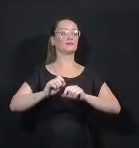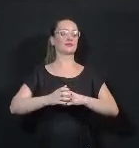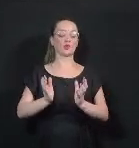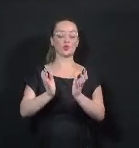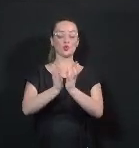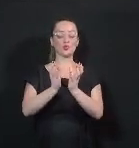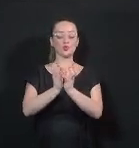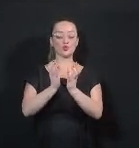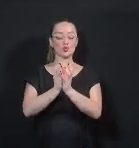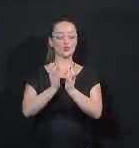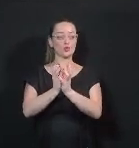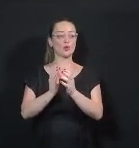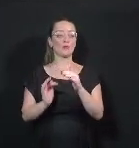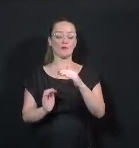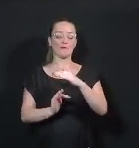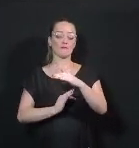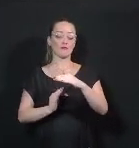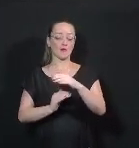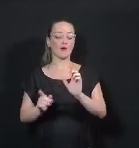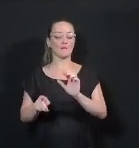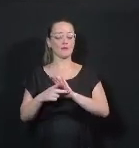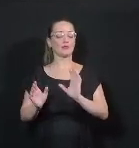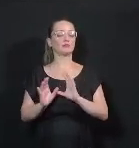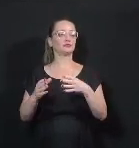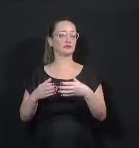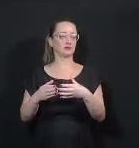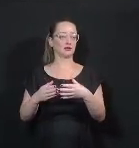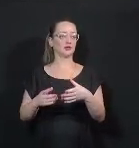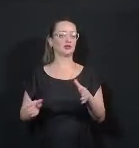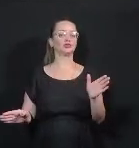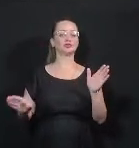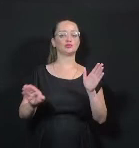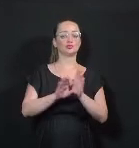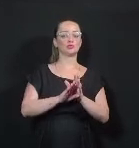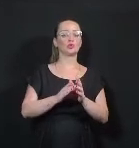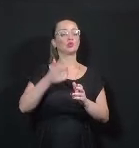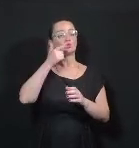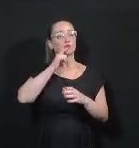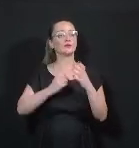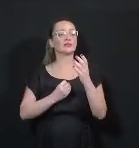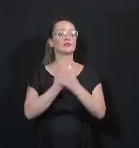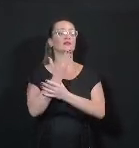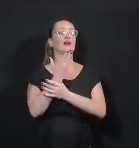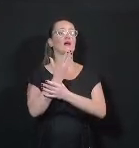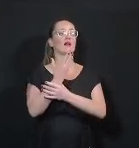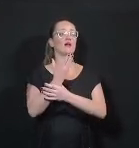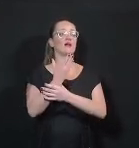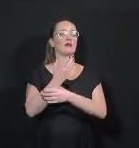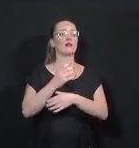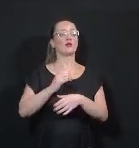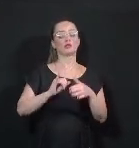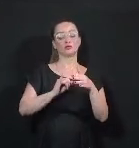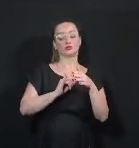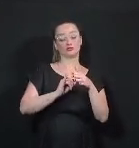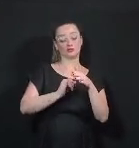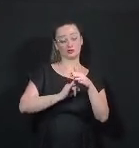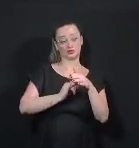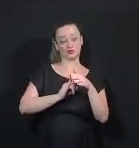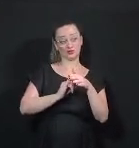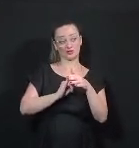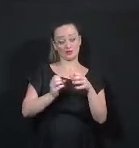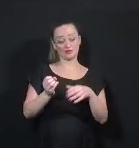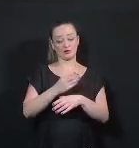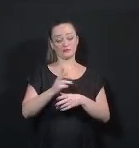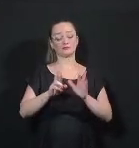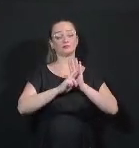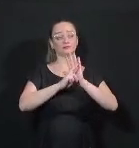grupos informais dos parlamentos, e chegaram a criar uma nova institucionalidade na